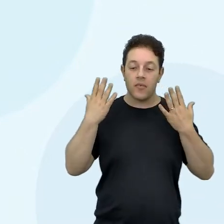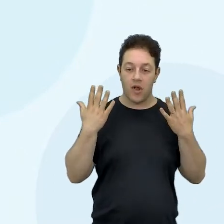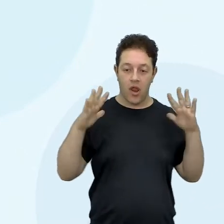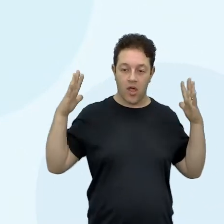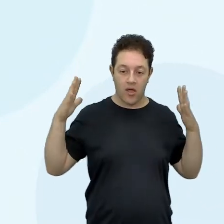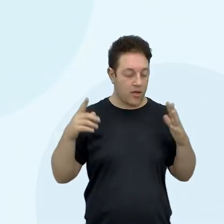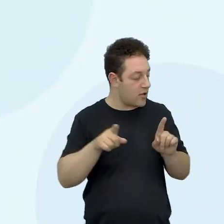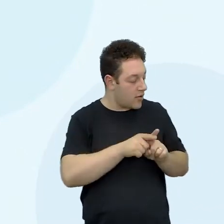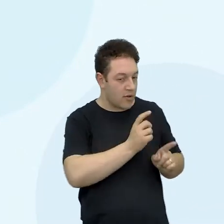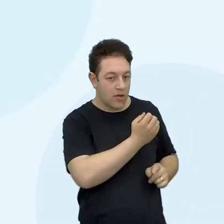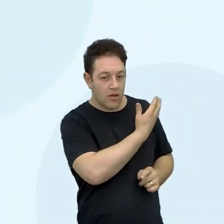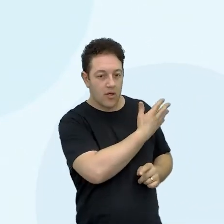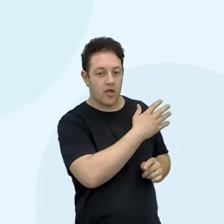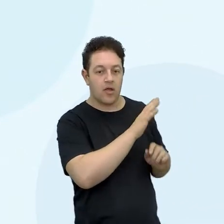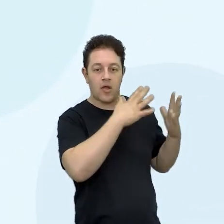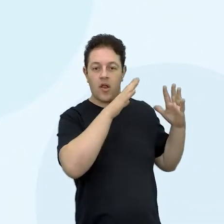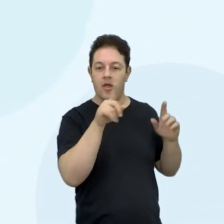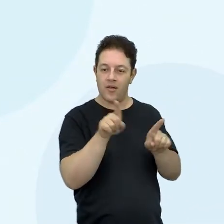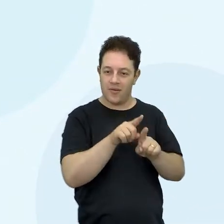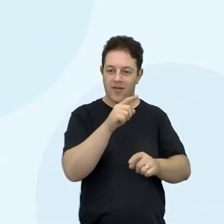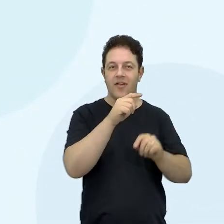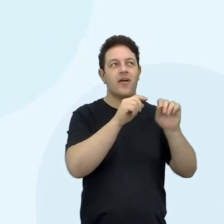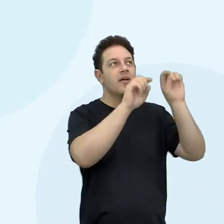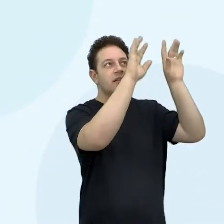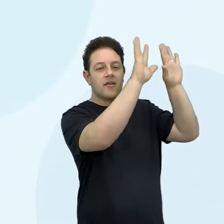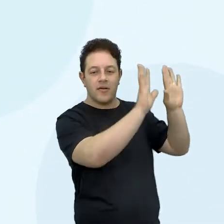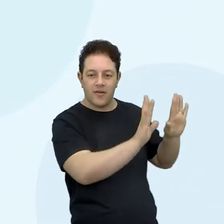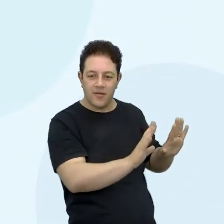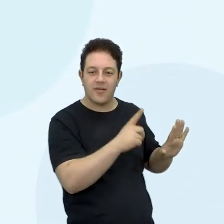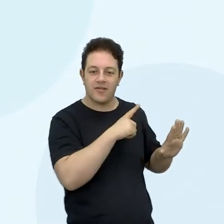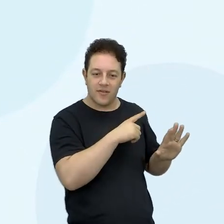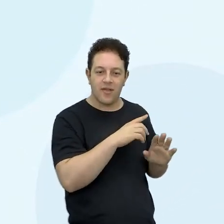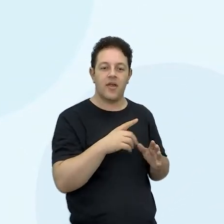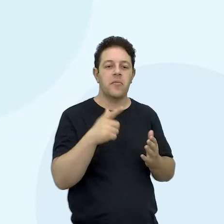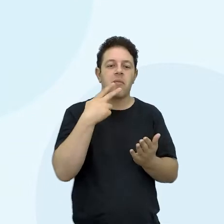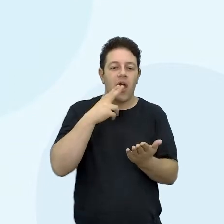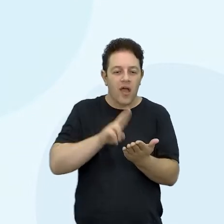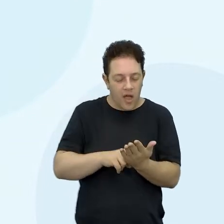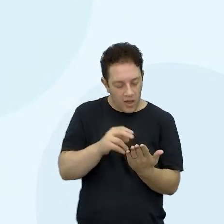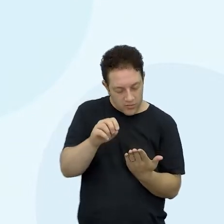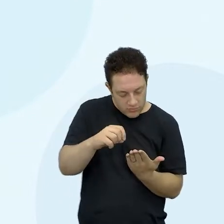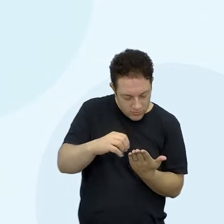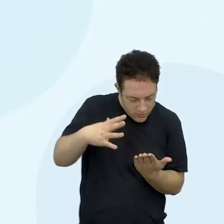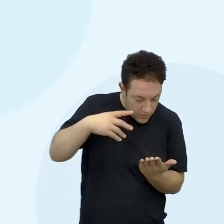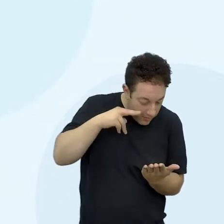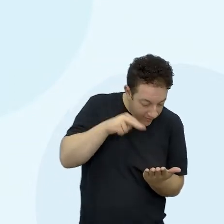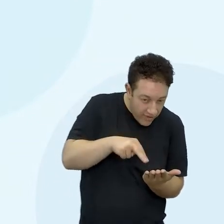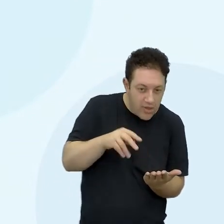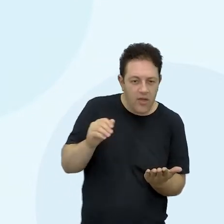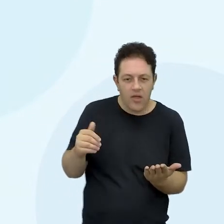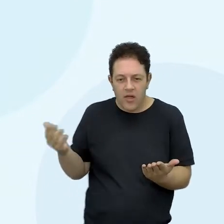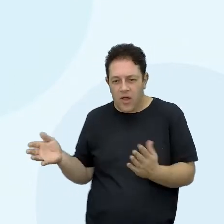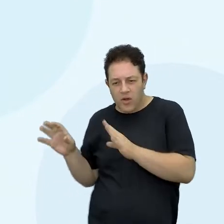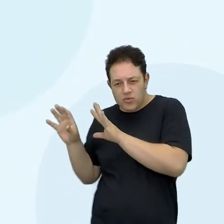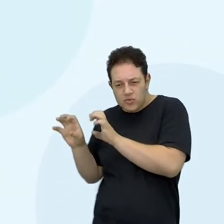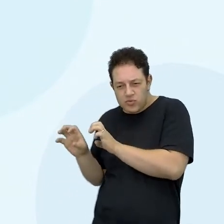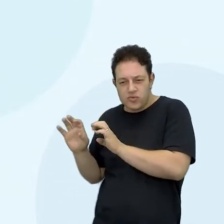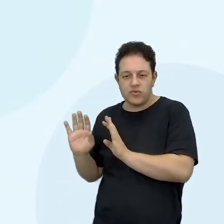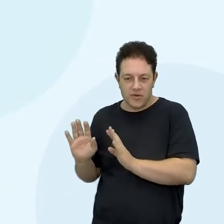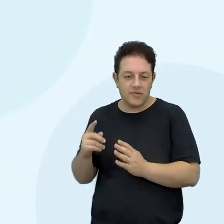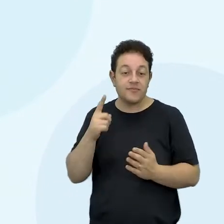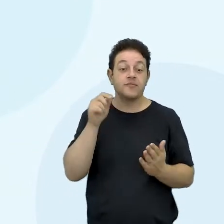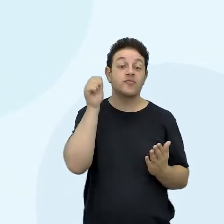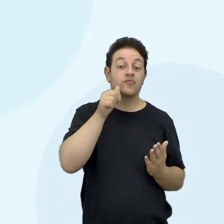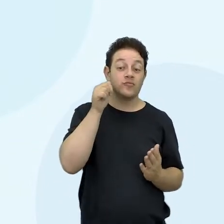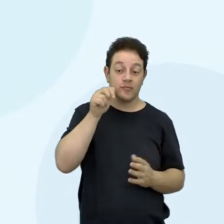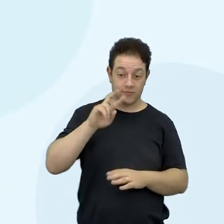iluminando inclusive aqui a cortina, está iluminando também a carta e tudo mais. Aqui tem sombra e tal. Essa luz